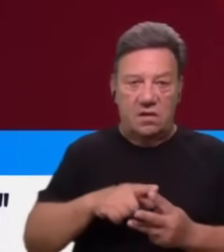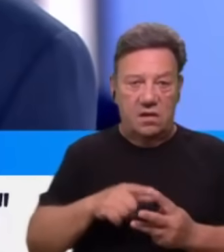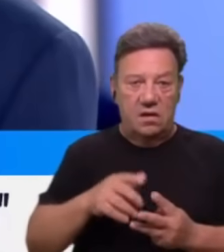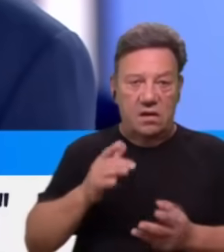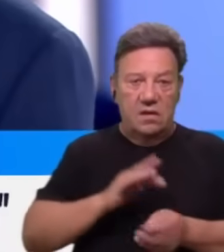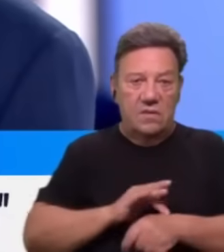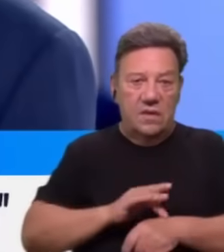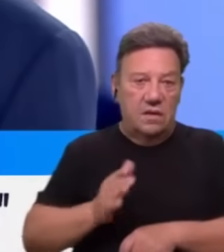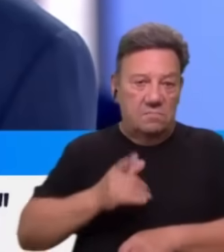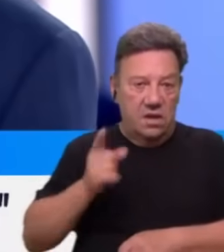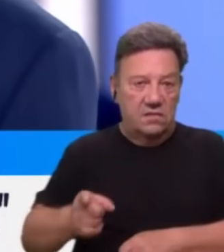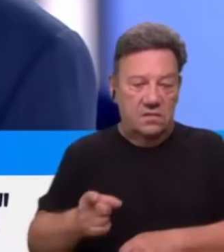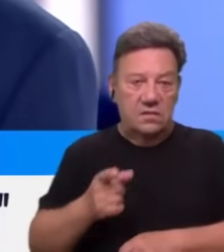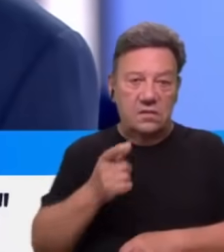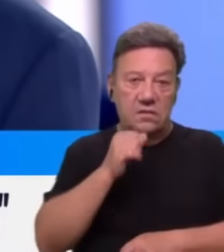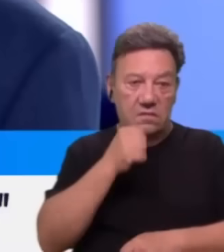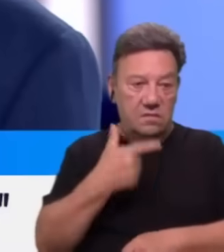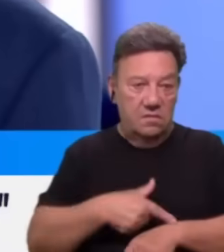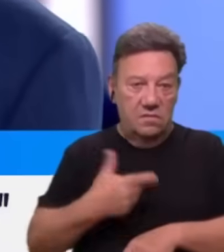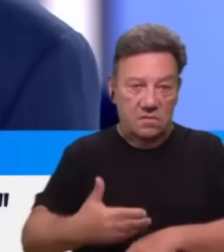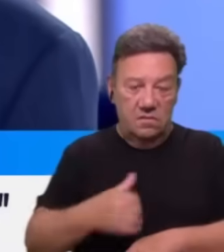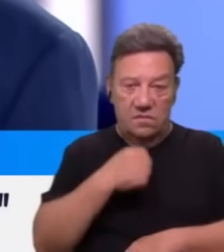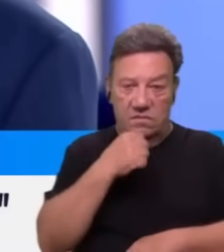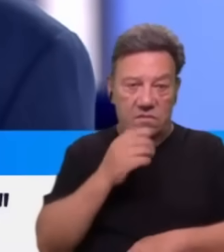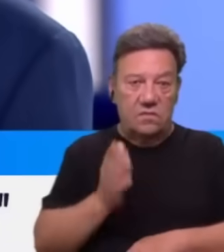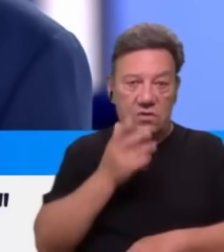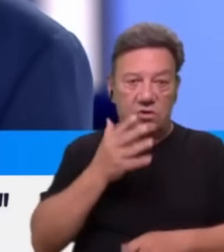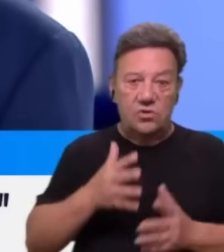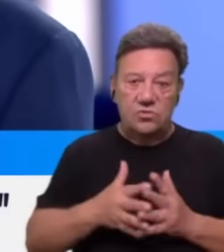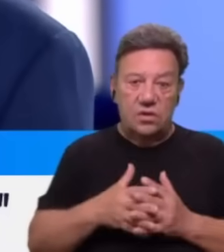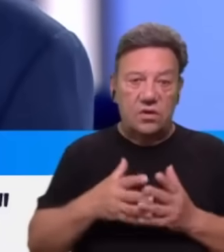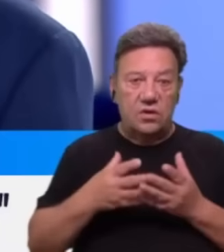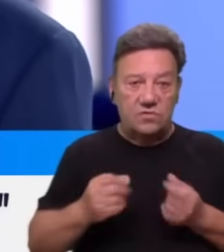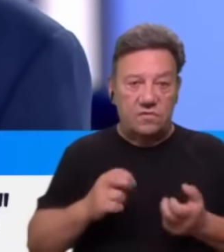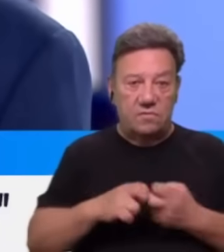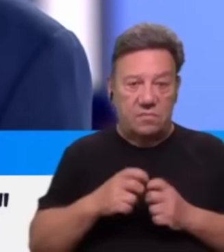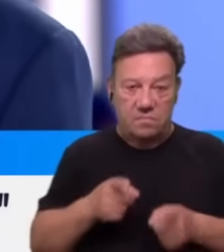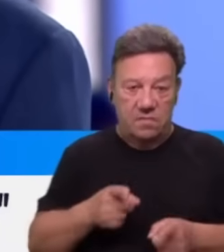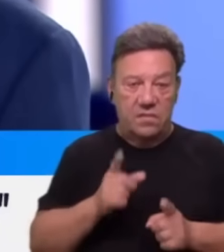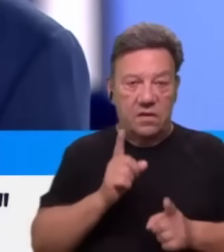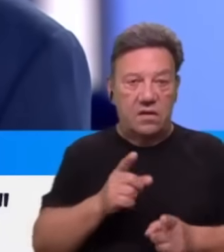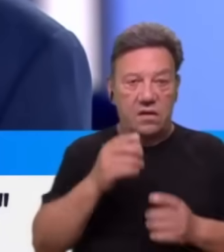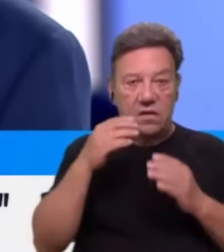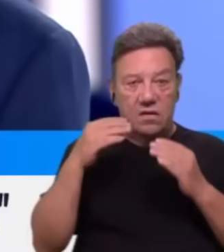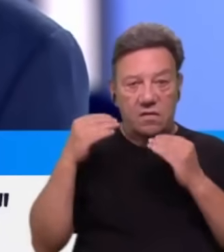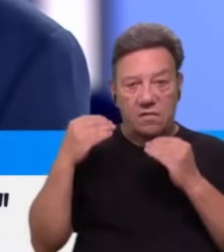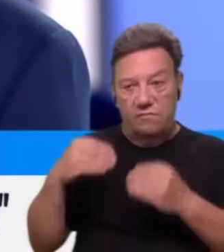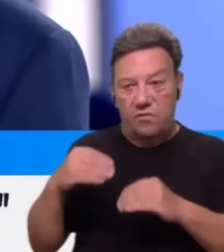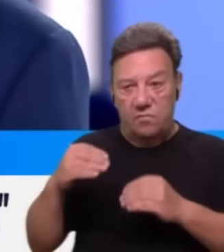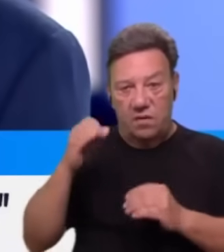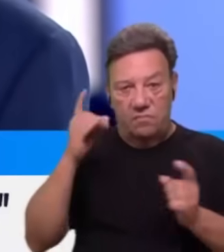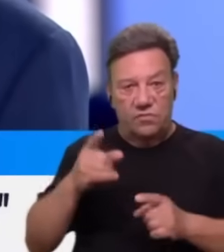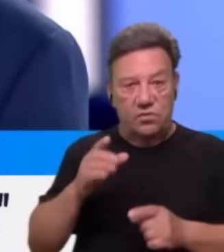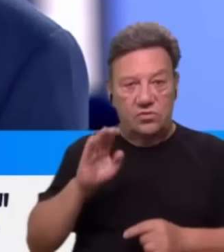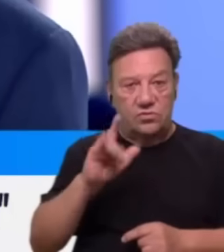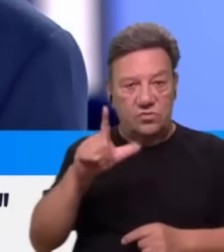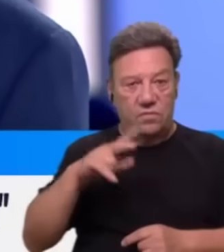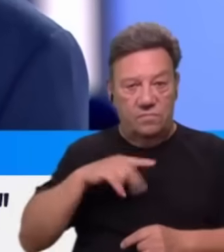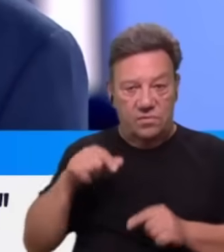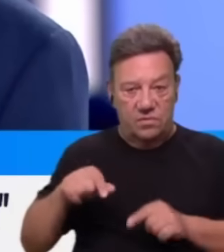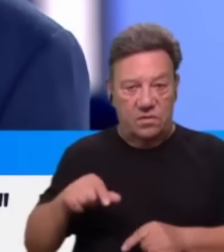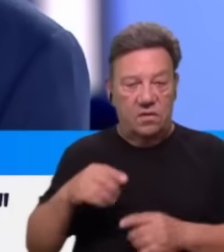as mais críticas que nós neste momento Sobretudo o que o que será Estrutural para resolver este problema é formar professores do sul do país